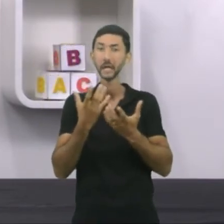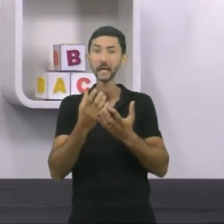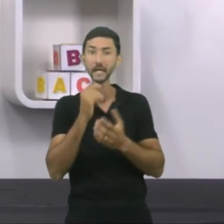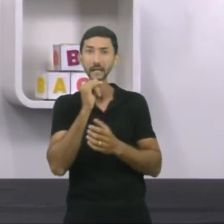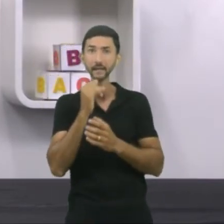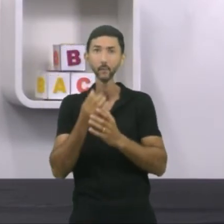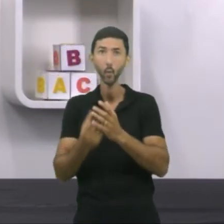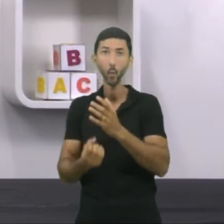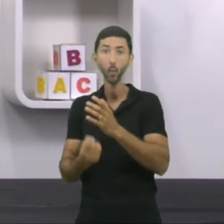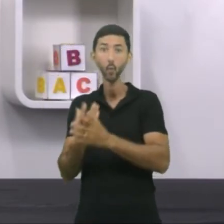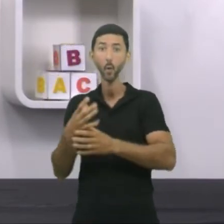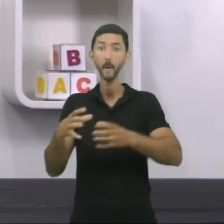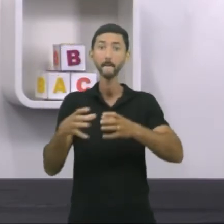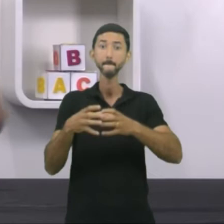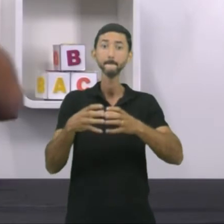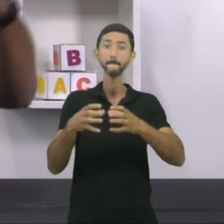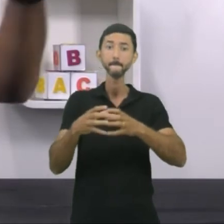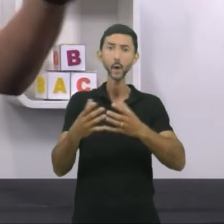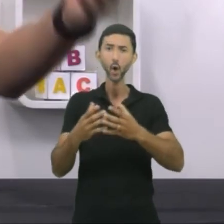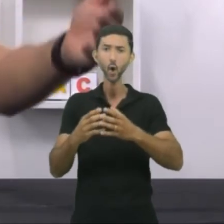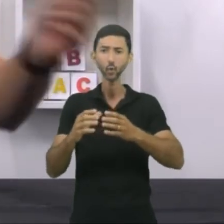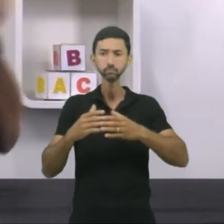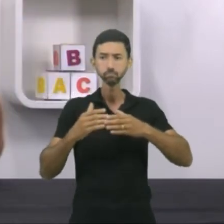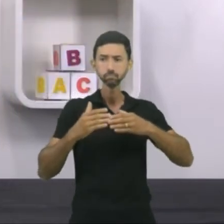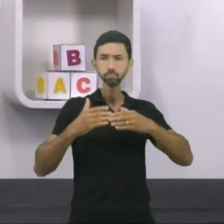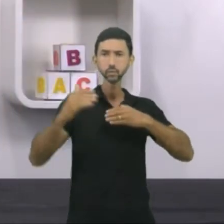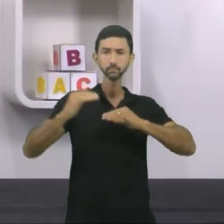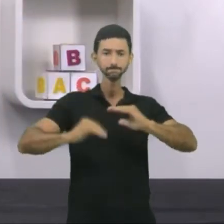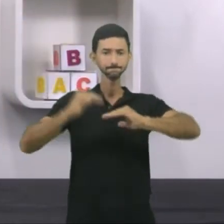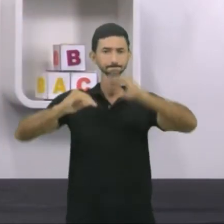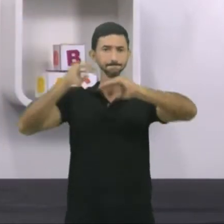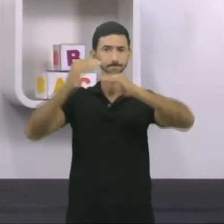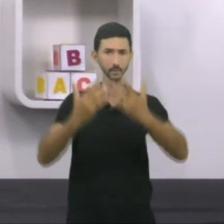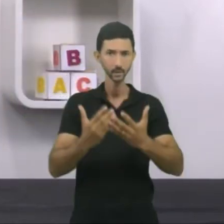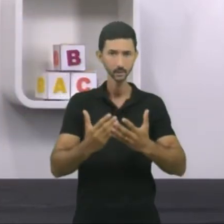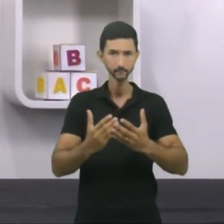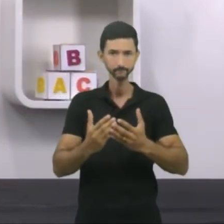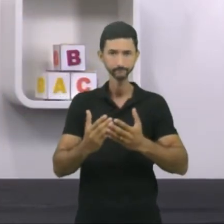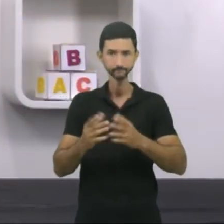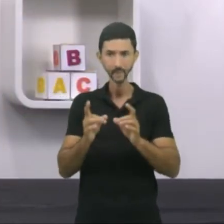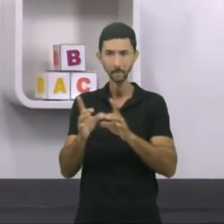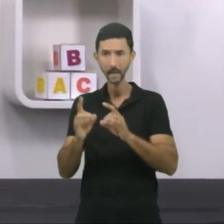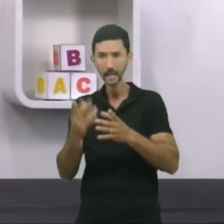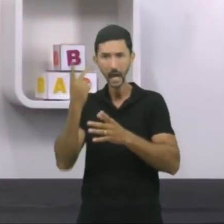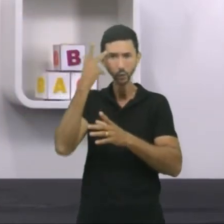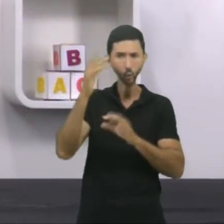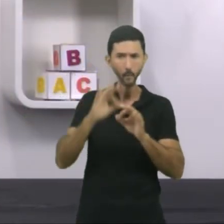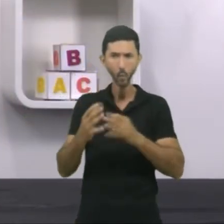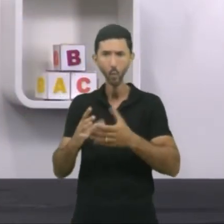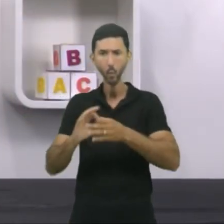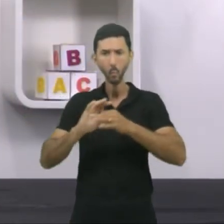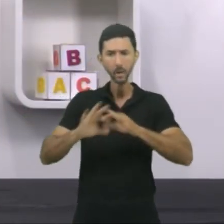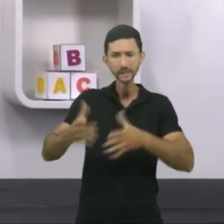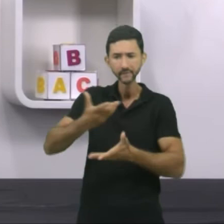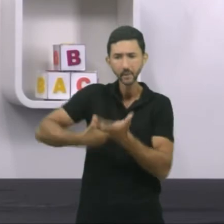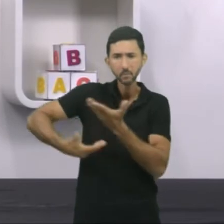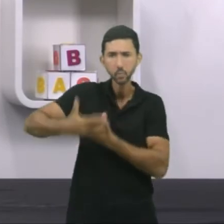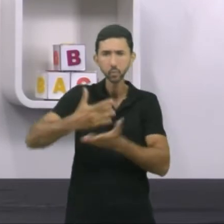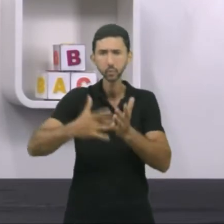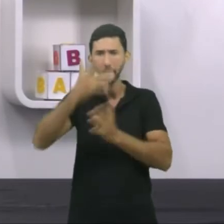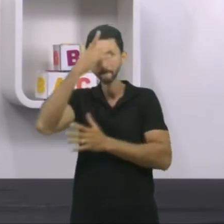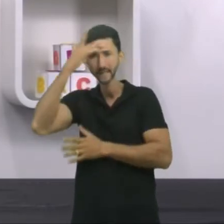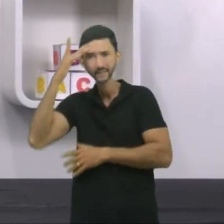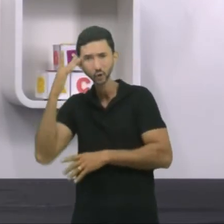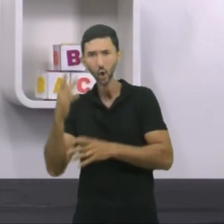de criar um bloco econômico muito avançado, de criar um mercado comum com a livre circulação de